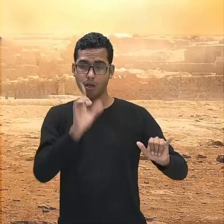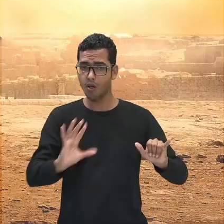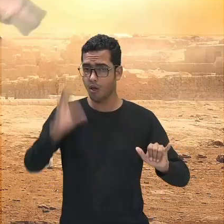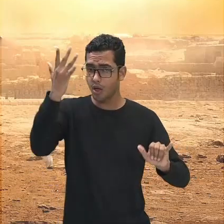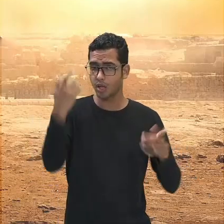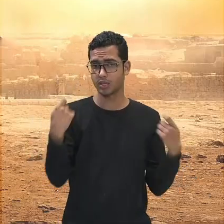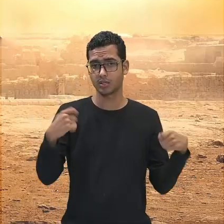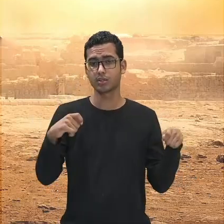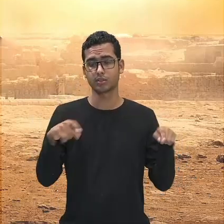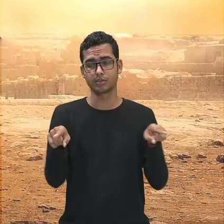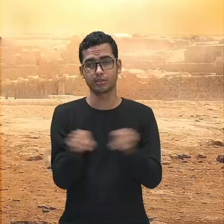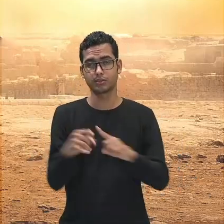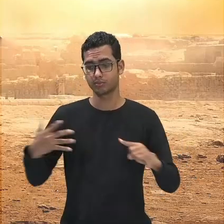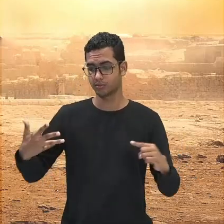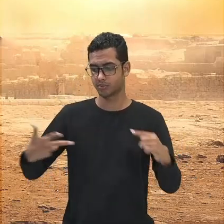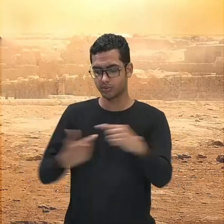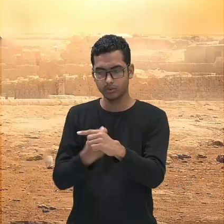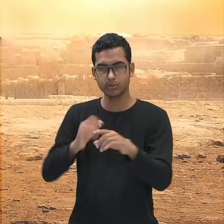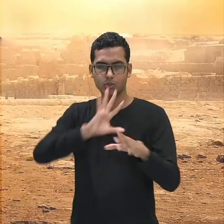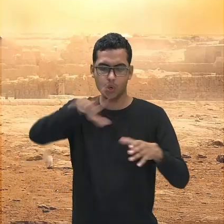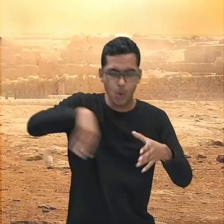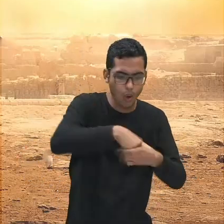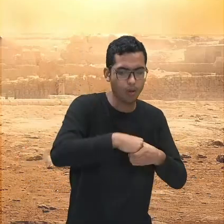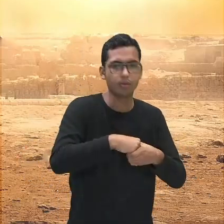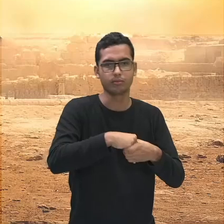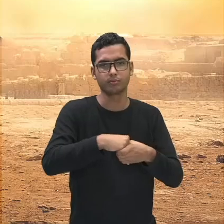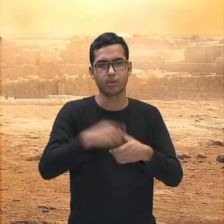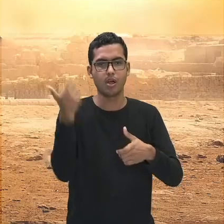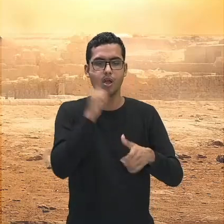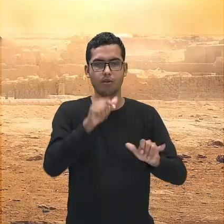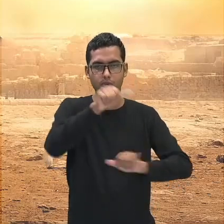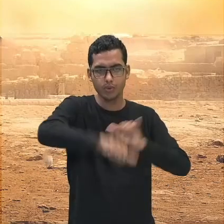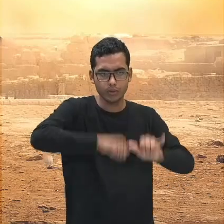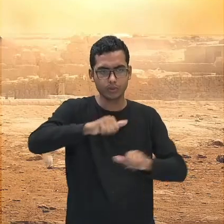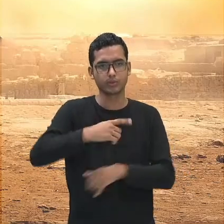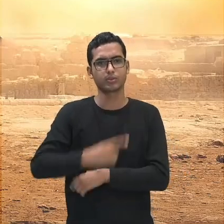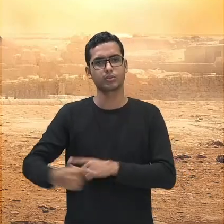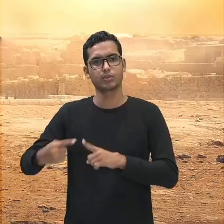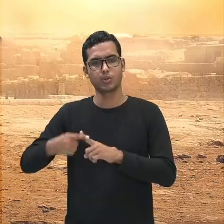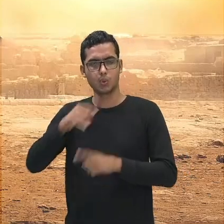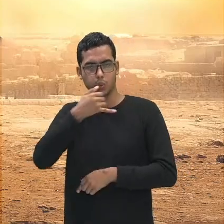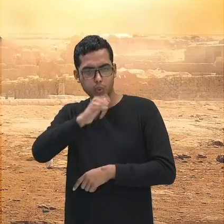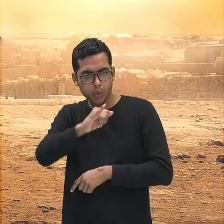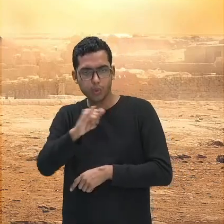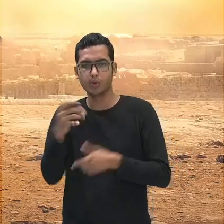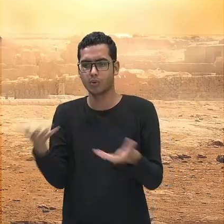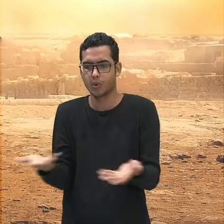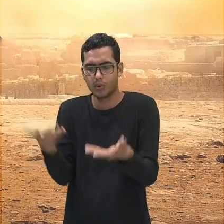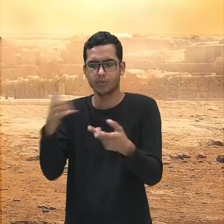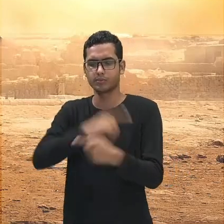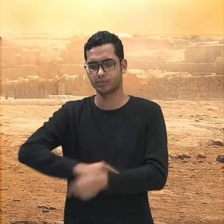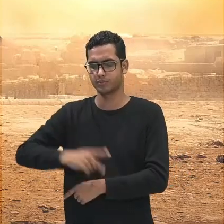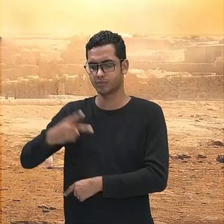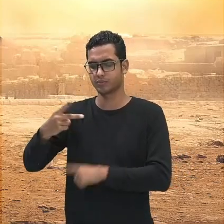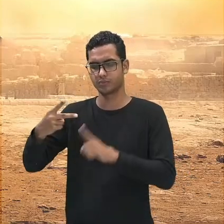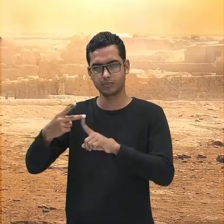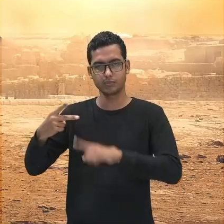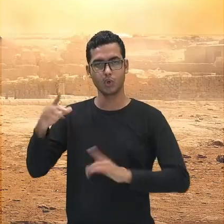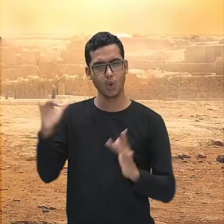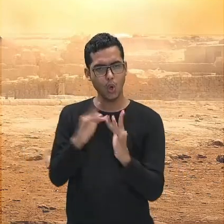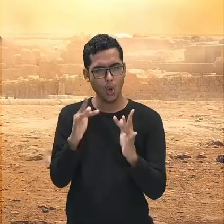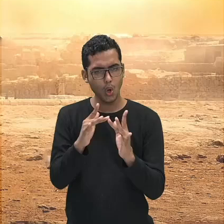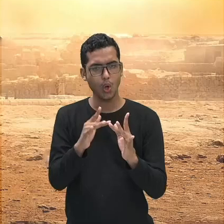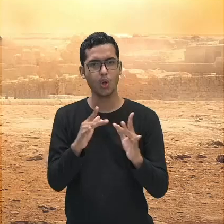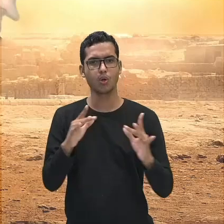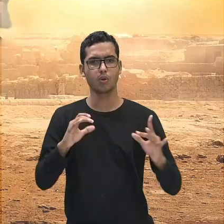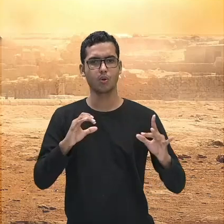ter condições. Orientação favorável, energia suficiente, contato entre os reagentes,